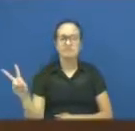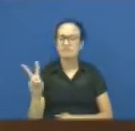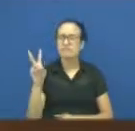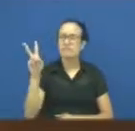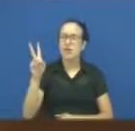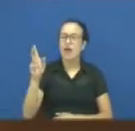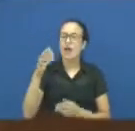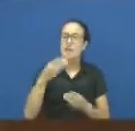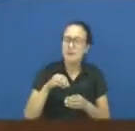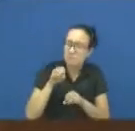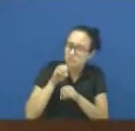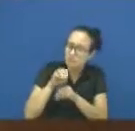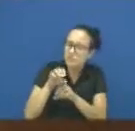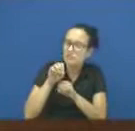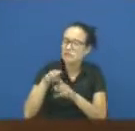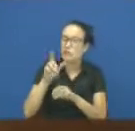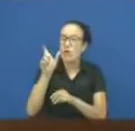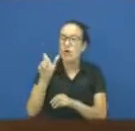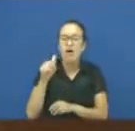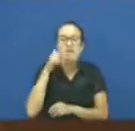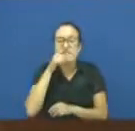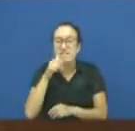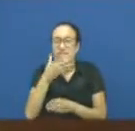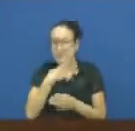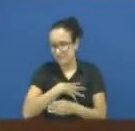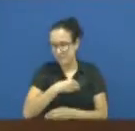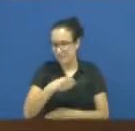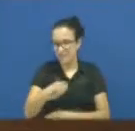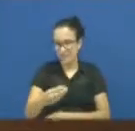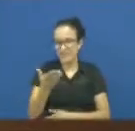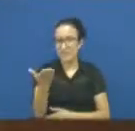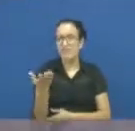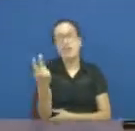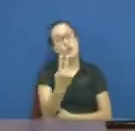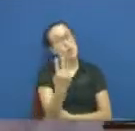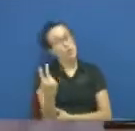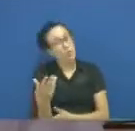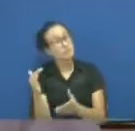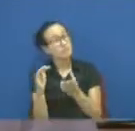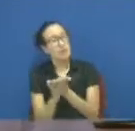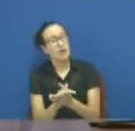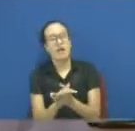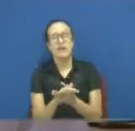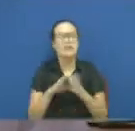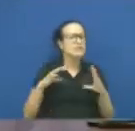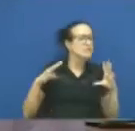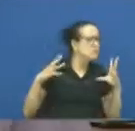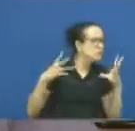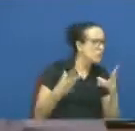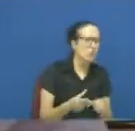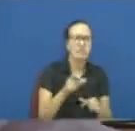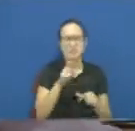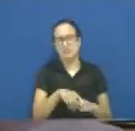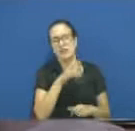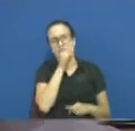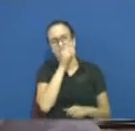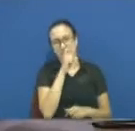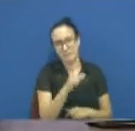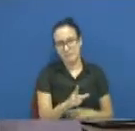a importância da família. Hoje, acho que todos na cidade de Limeira conhecem o Cury